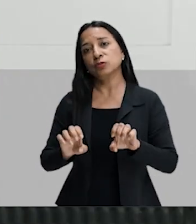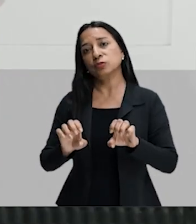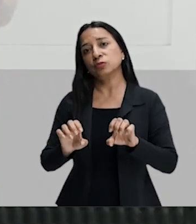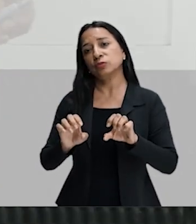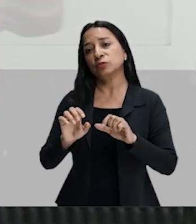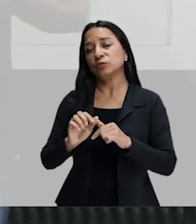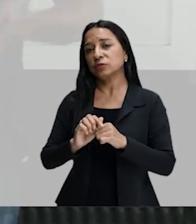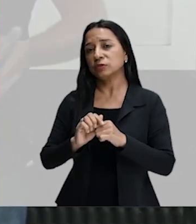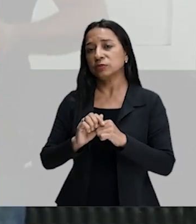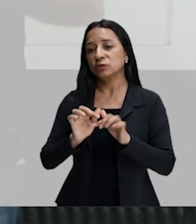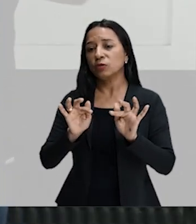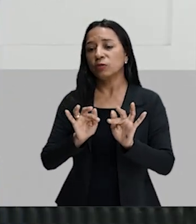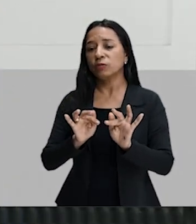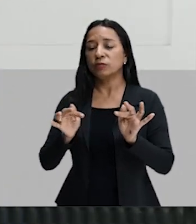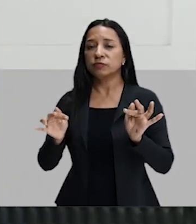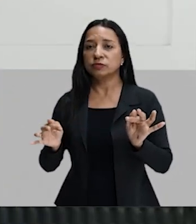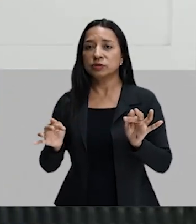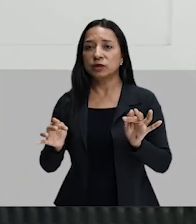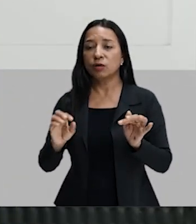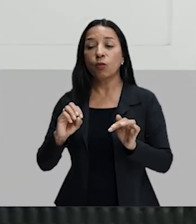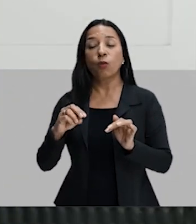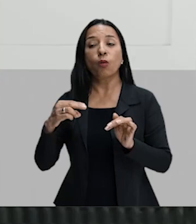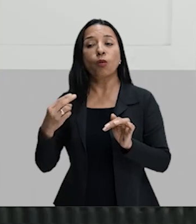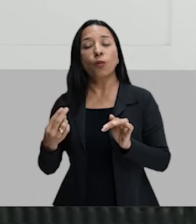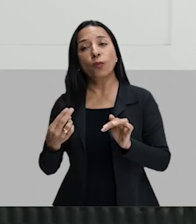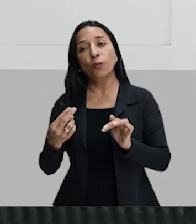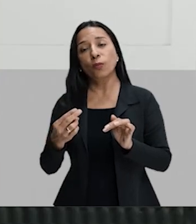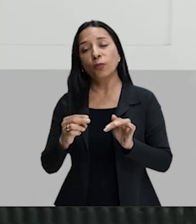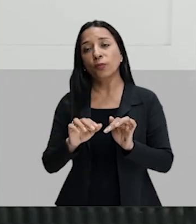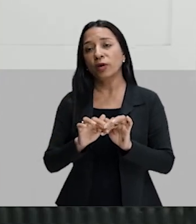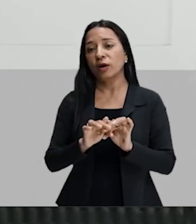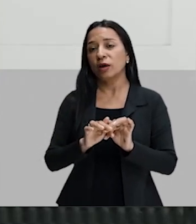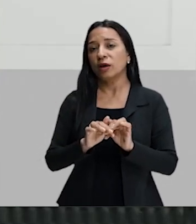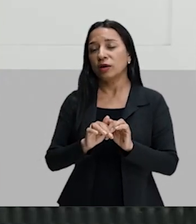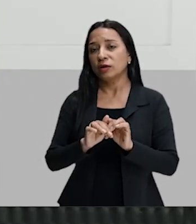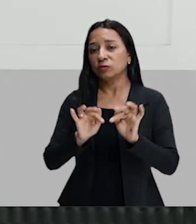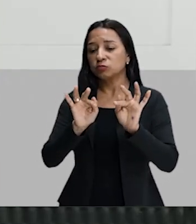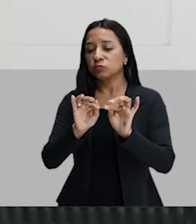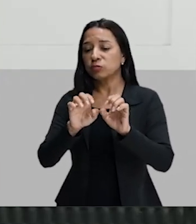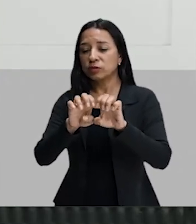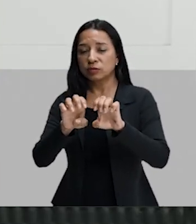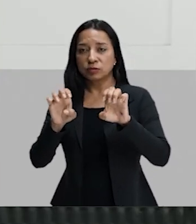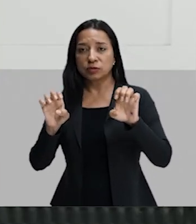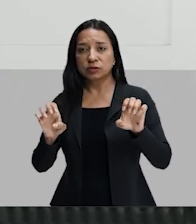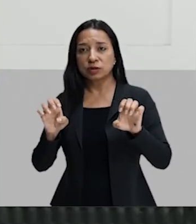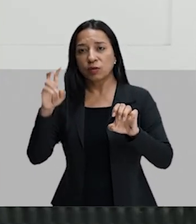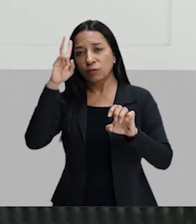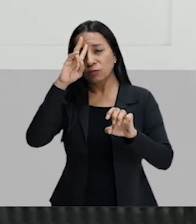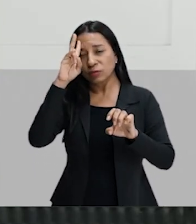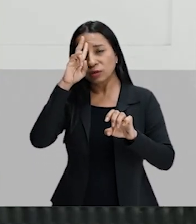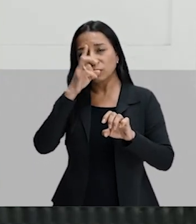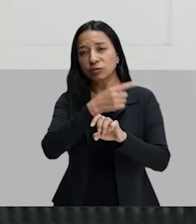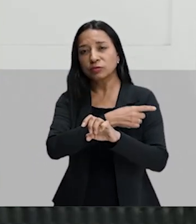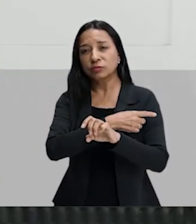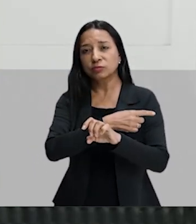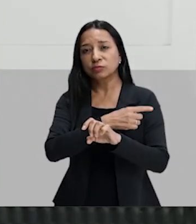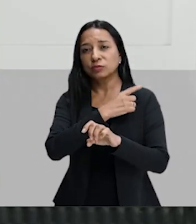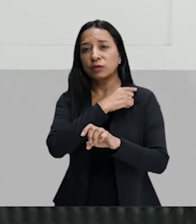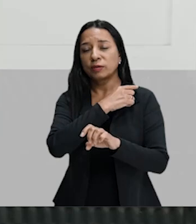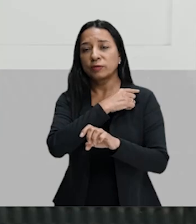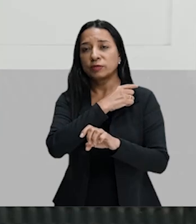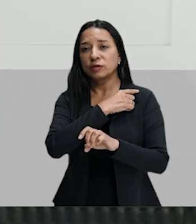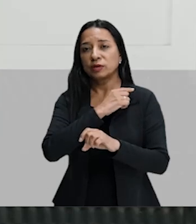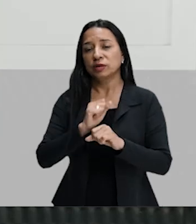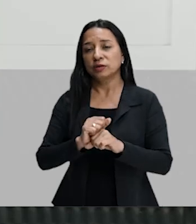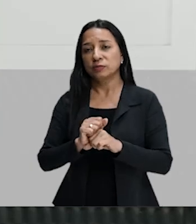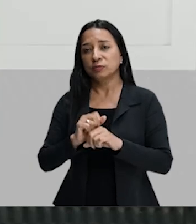O polinômio pode ser uma estrutura de uma equação. Lembra na primeira série quando se estuda função